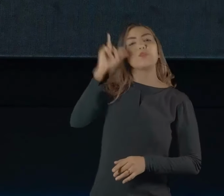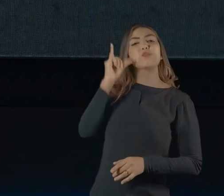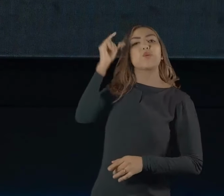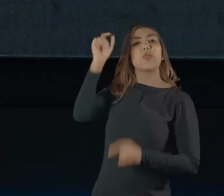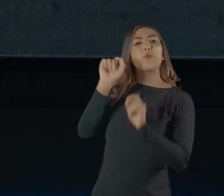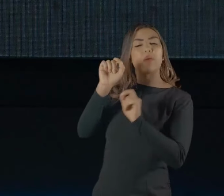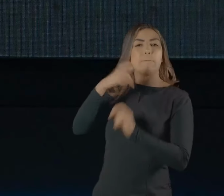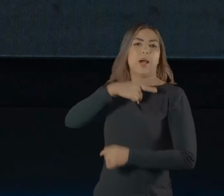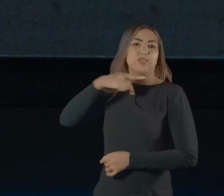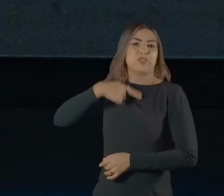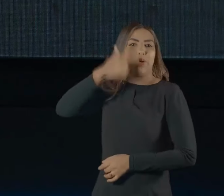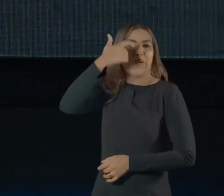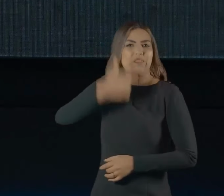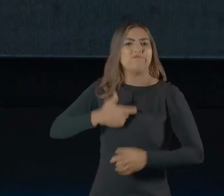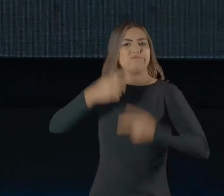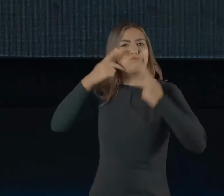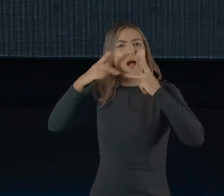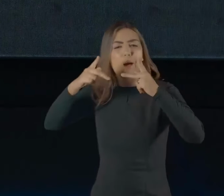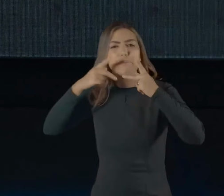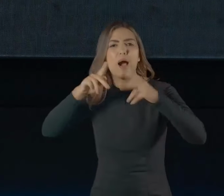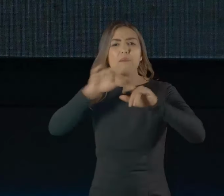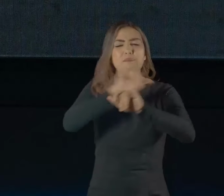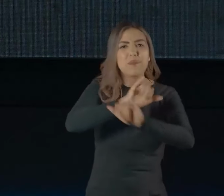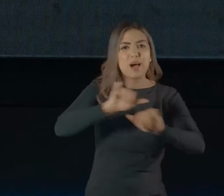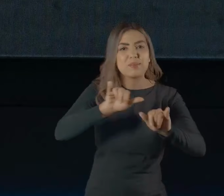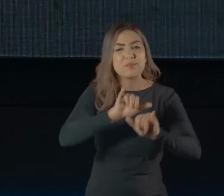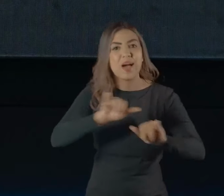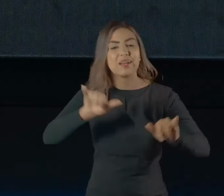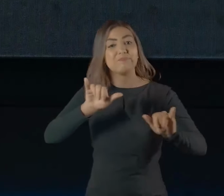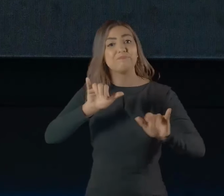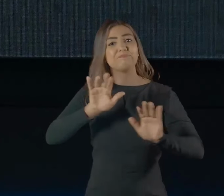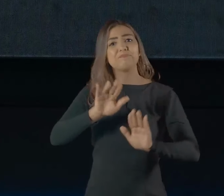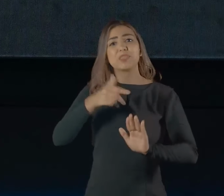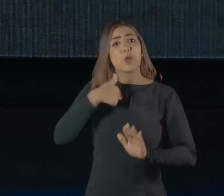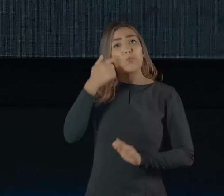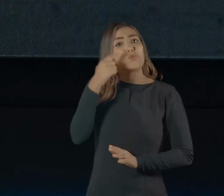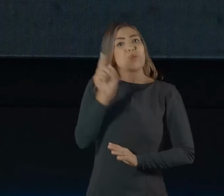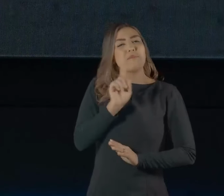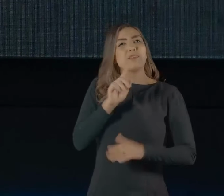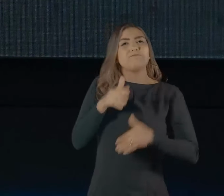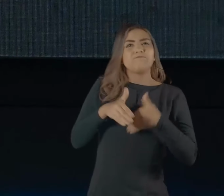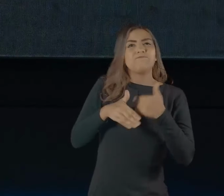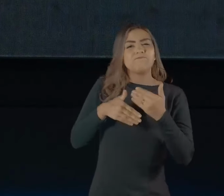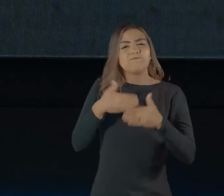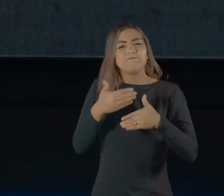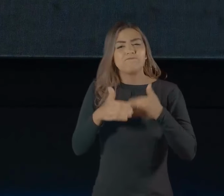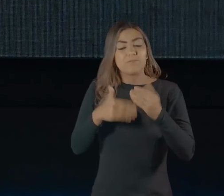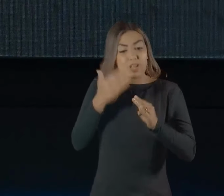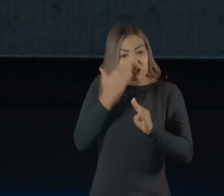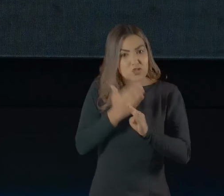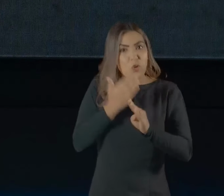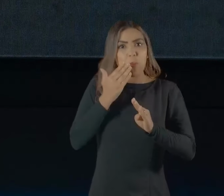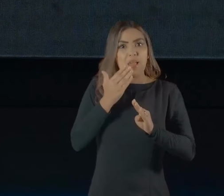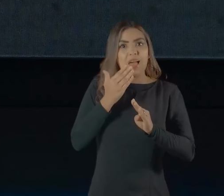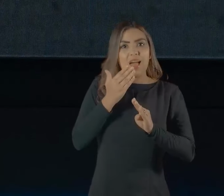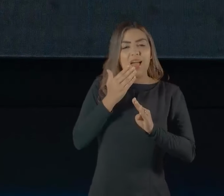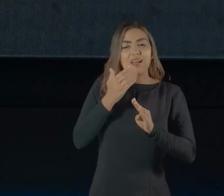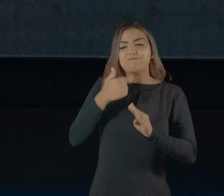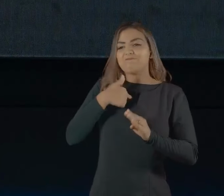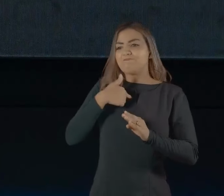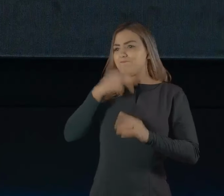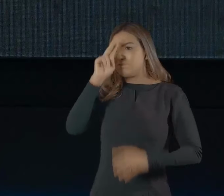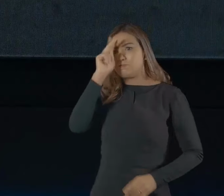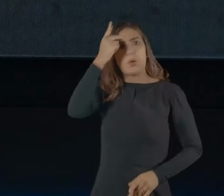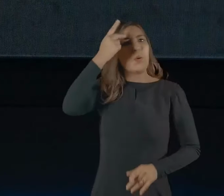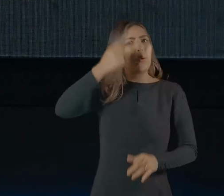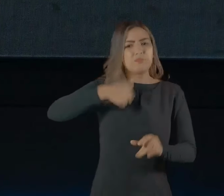palavra. E quando eu descobri isso, meus irmãos, foi uma coisa tão extraordinária, porque eu abandonei tudo. Eu não fazia a